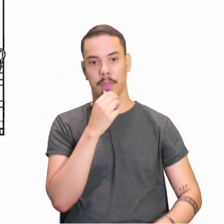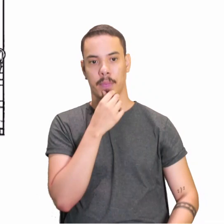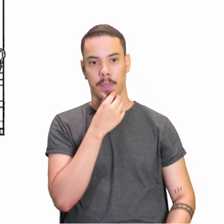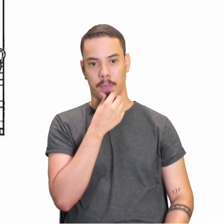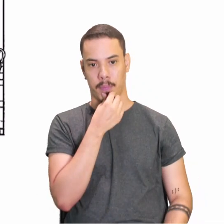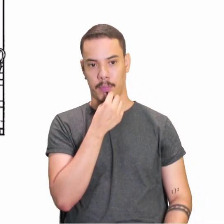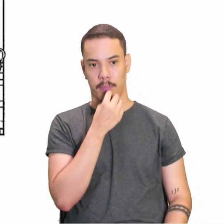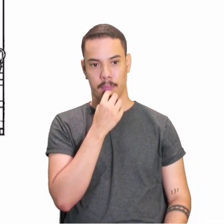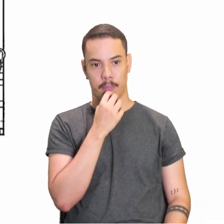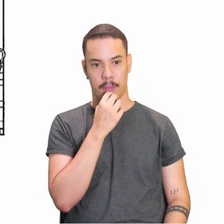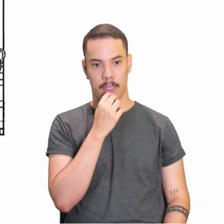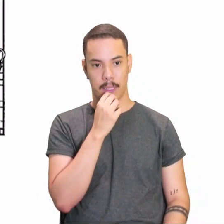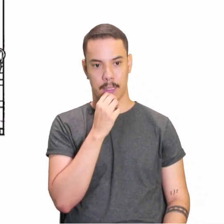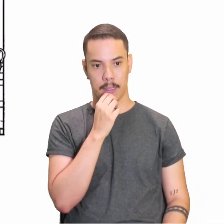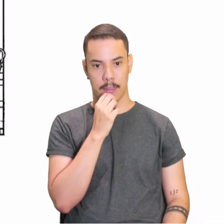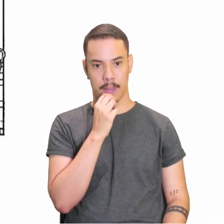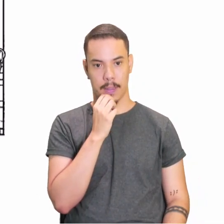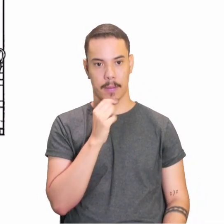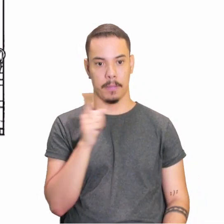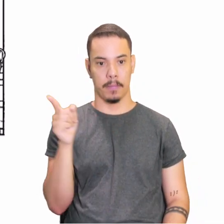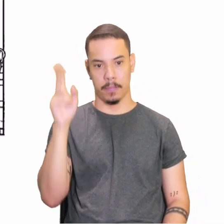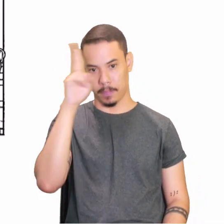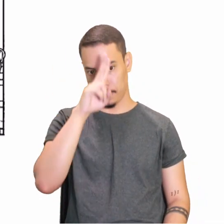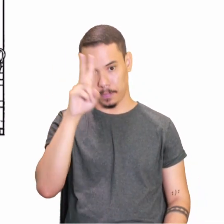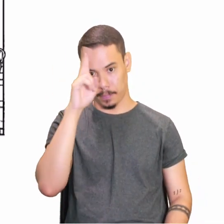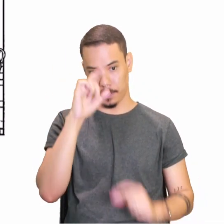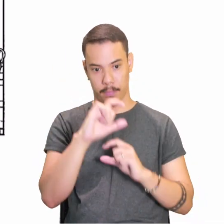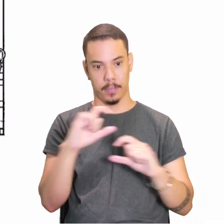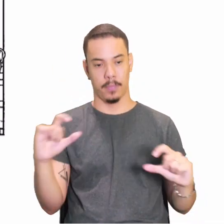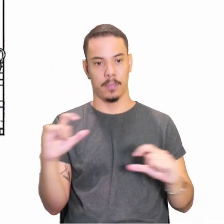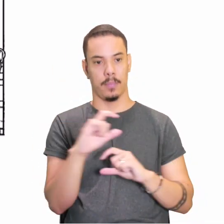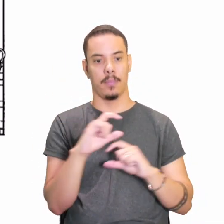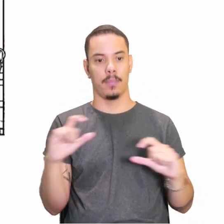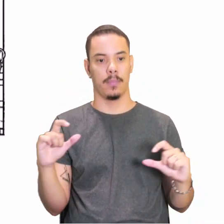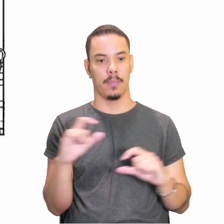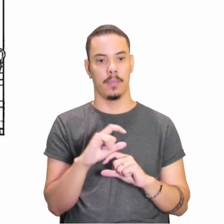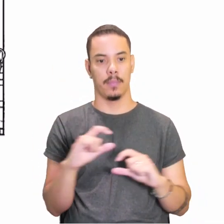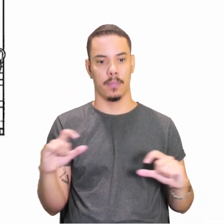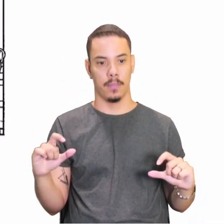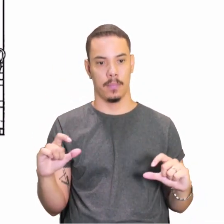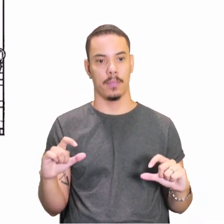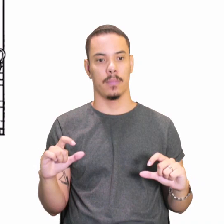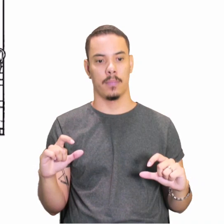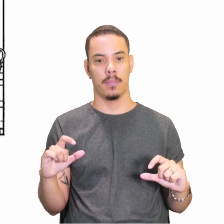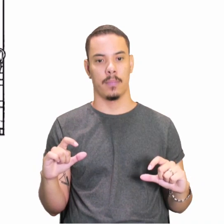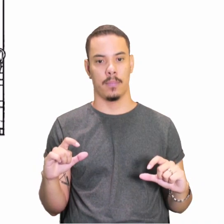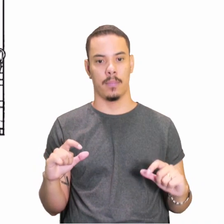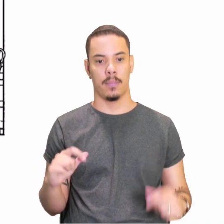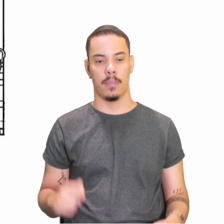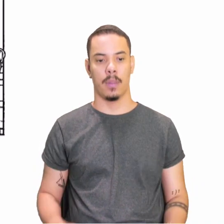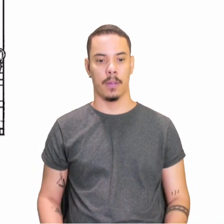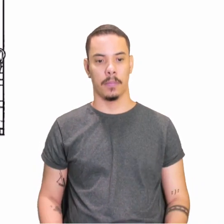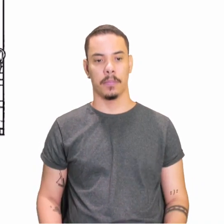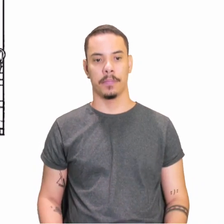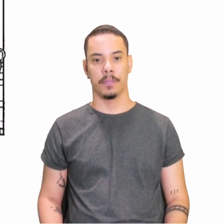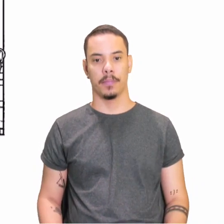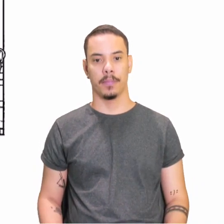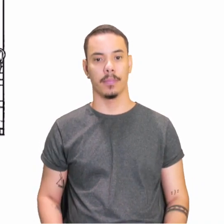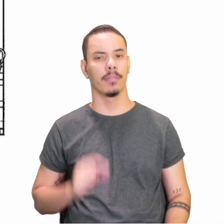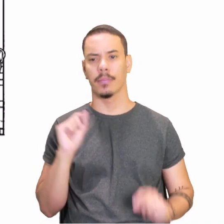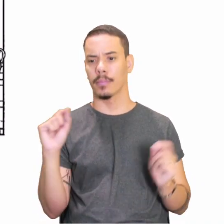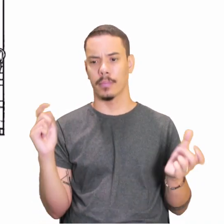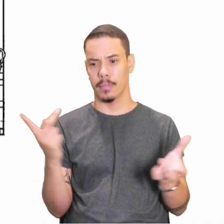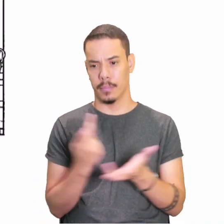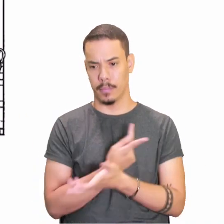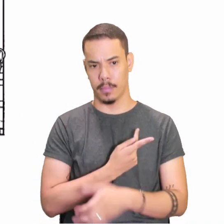da historinha aqui na tira, né, de Maurício de Souza, o que